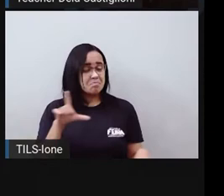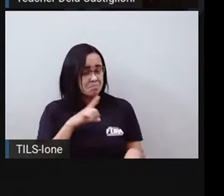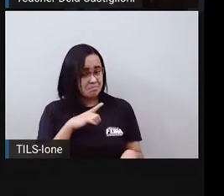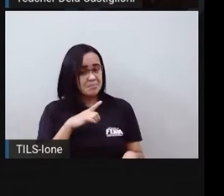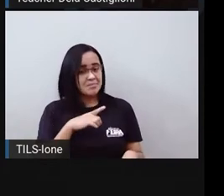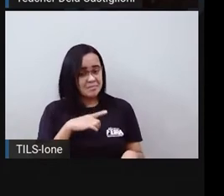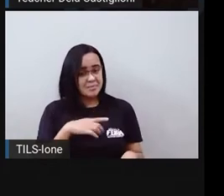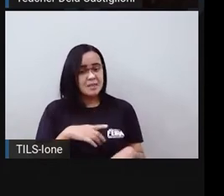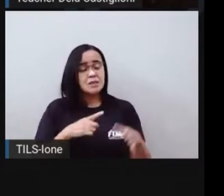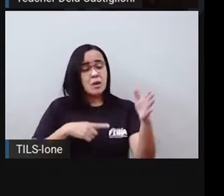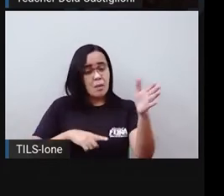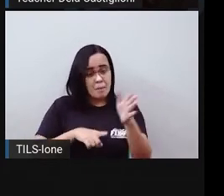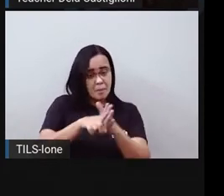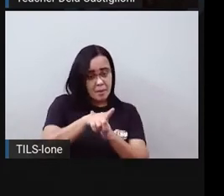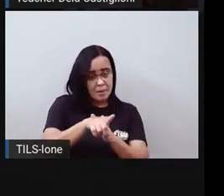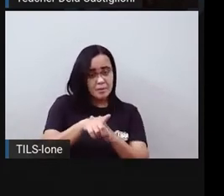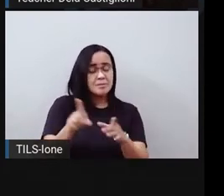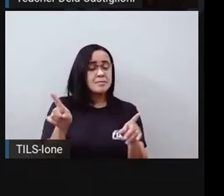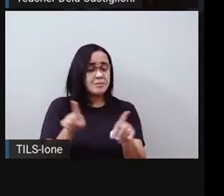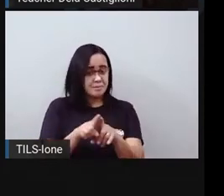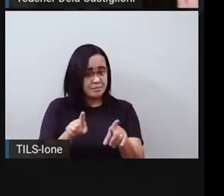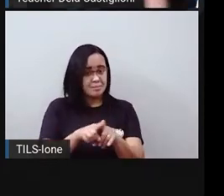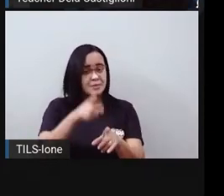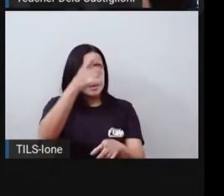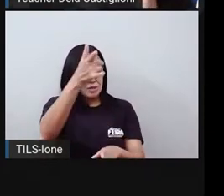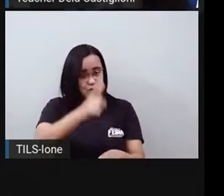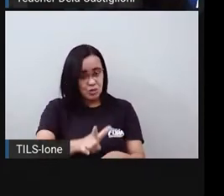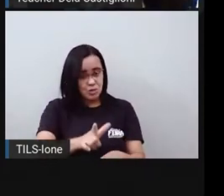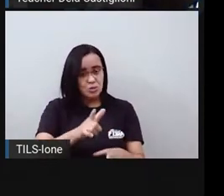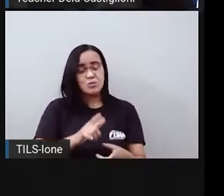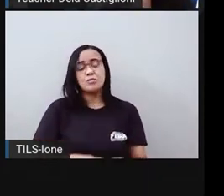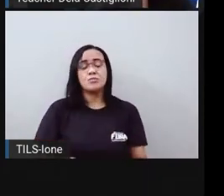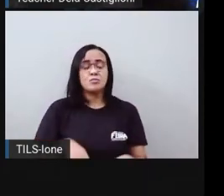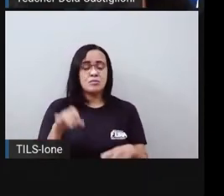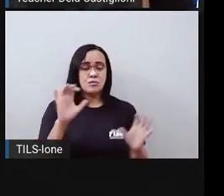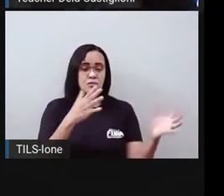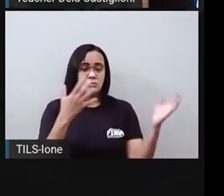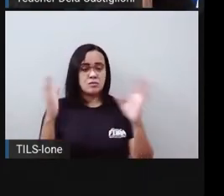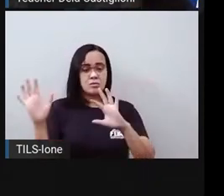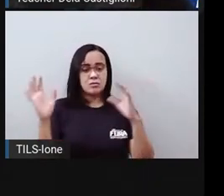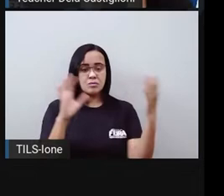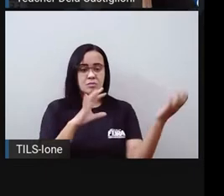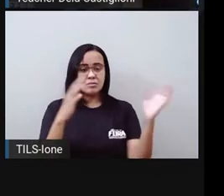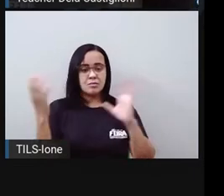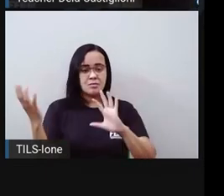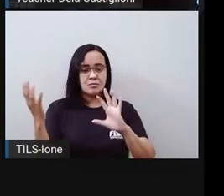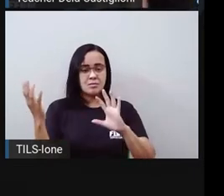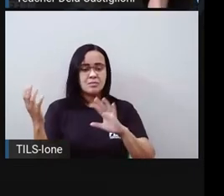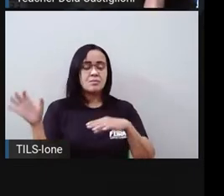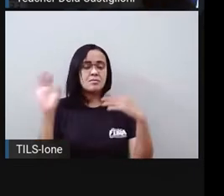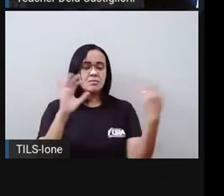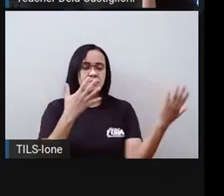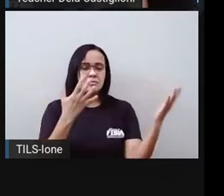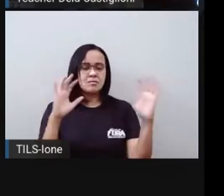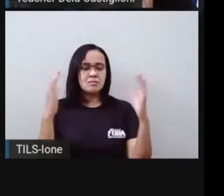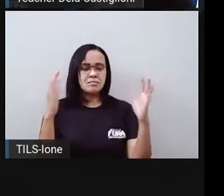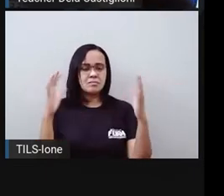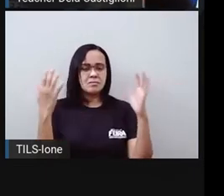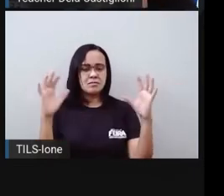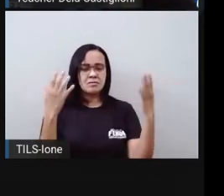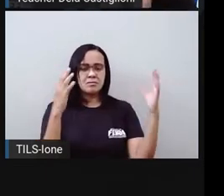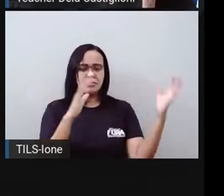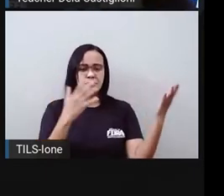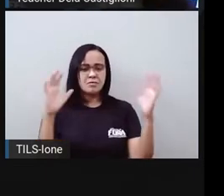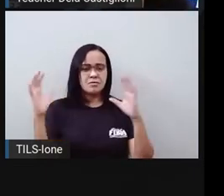Vamos perguntar para ele novamente? Who took the cookie from the cookie jar? Who took the